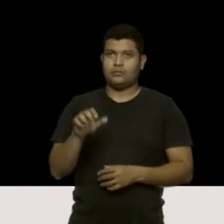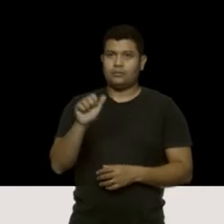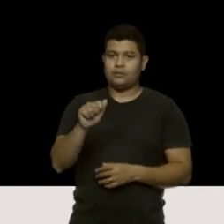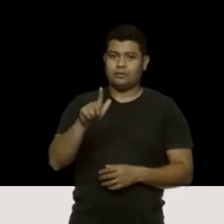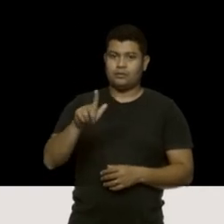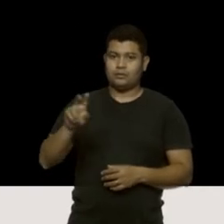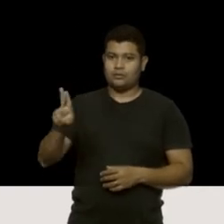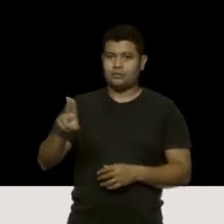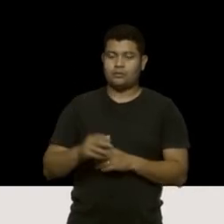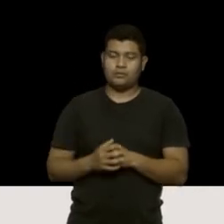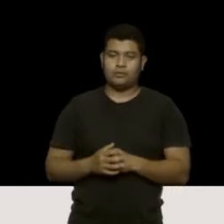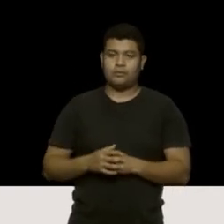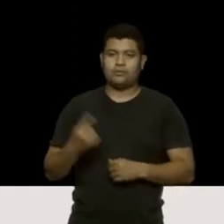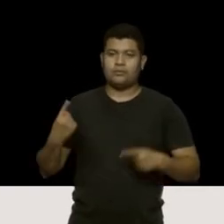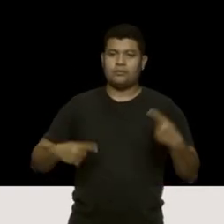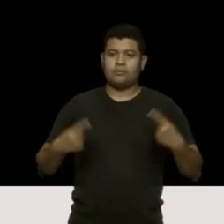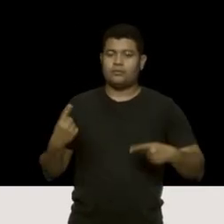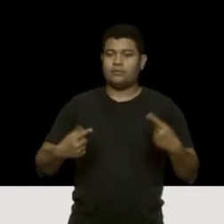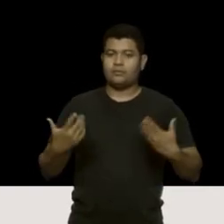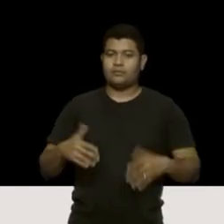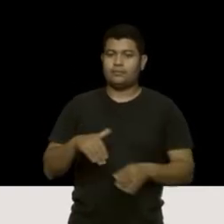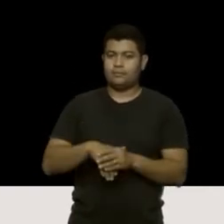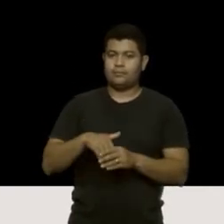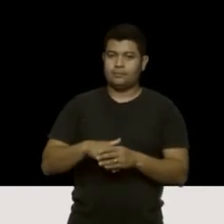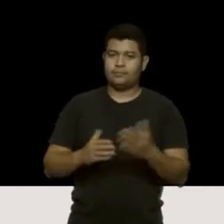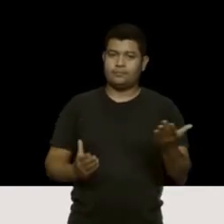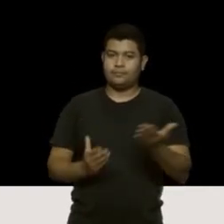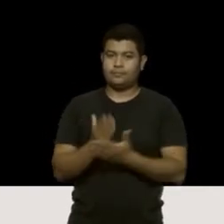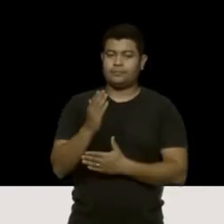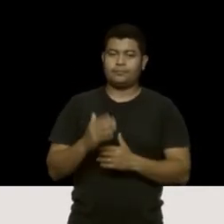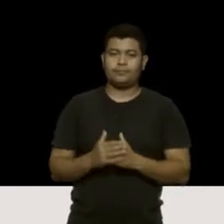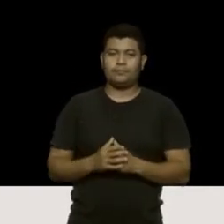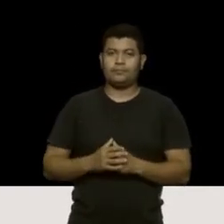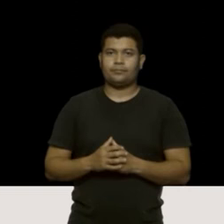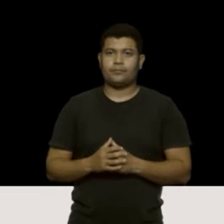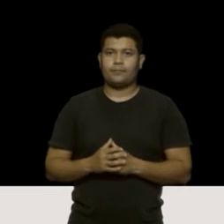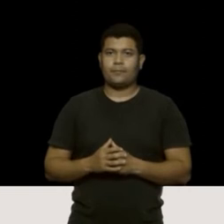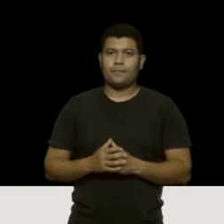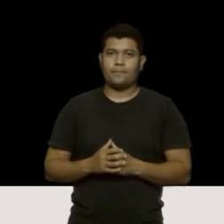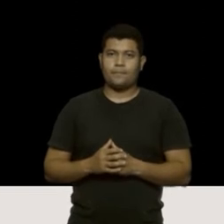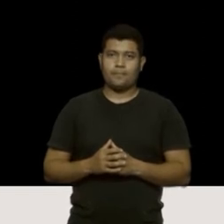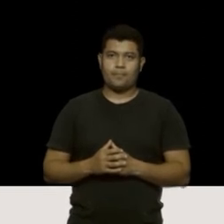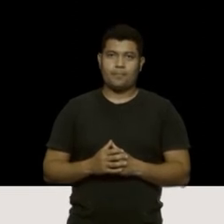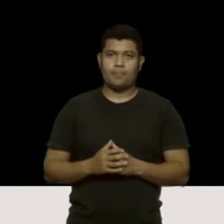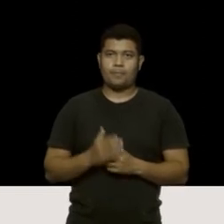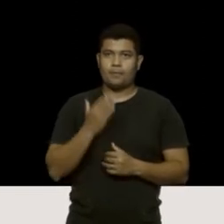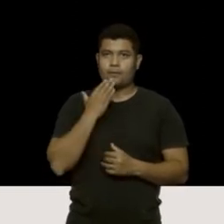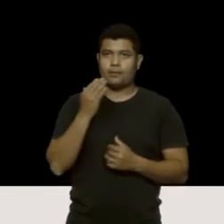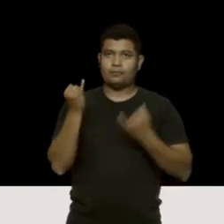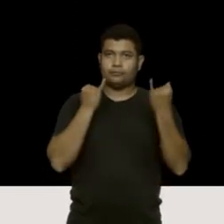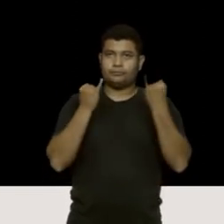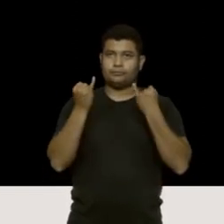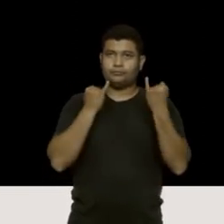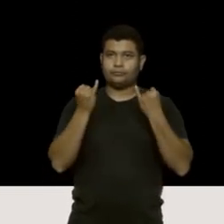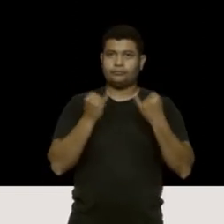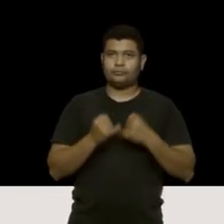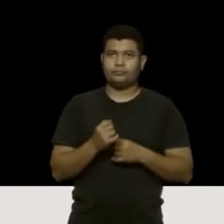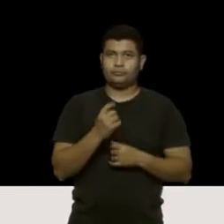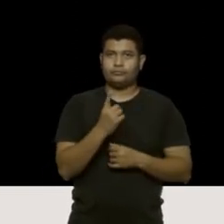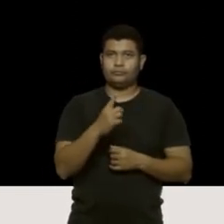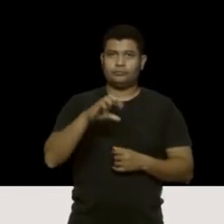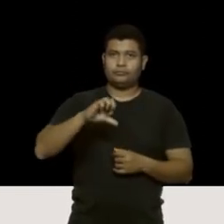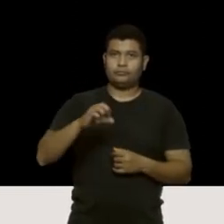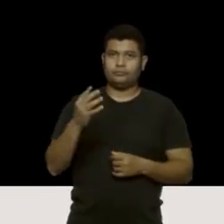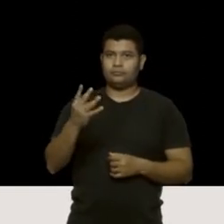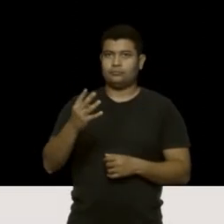Em discussão, em votação, aprovado. Pedido de informação 94,